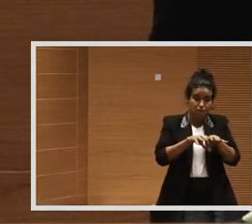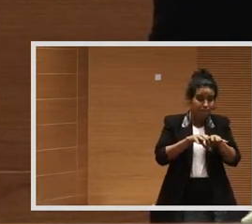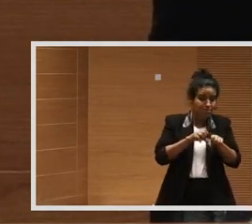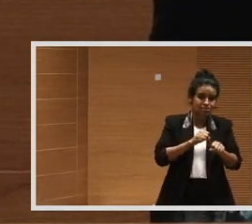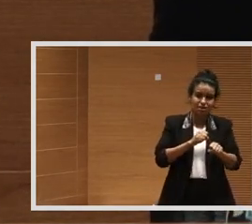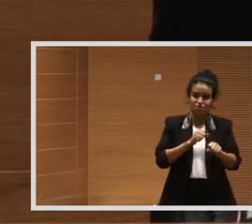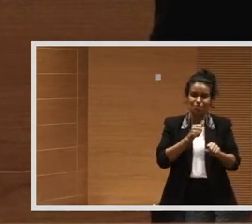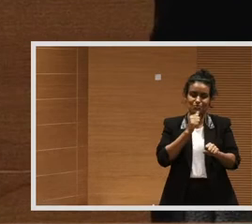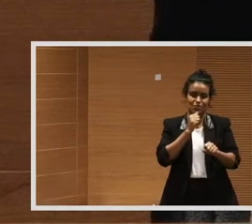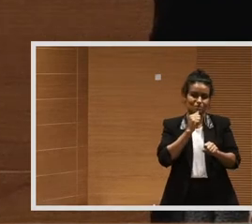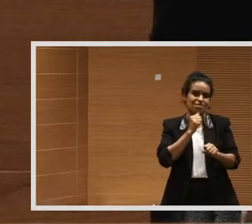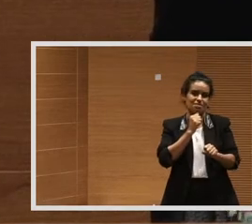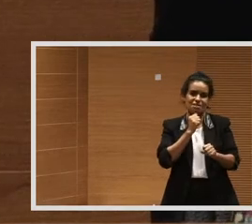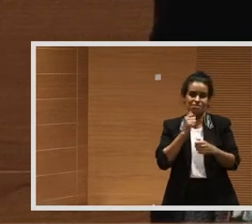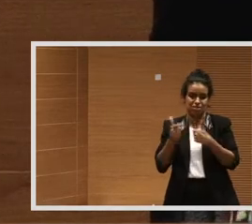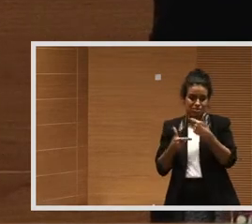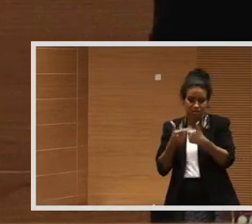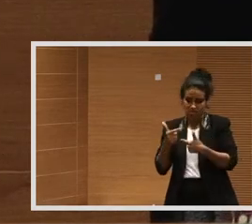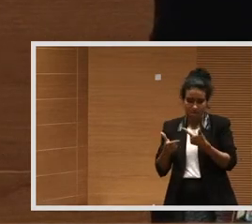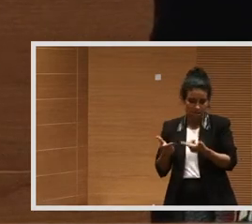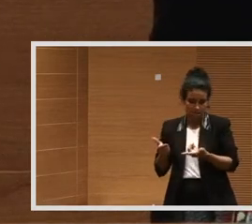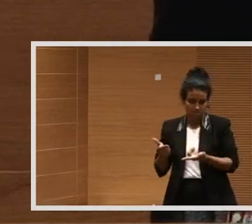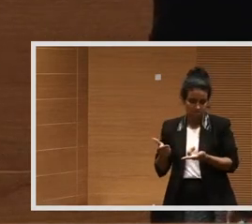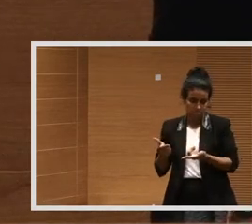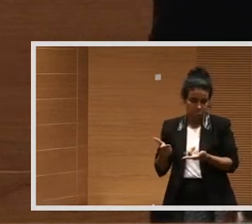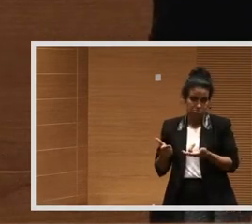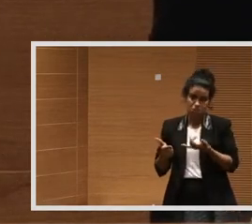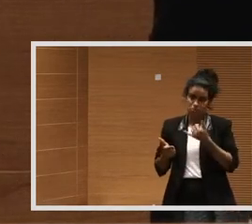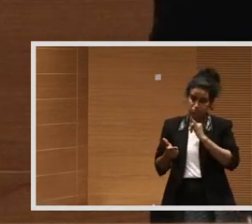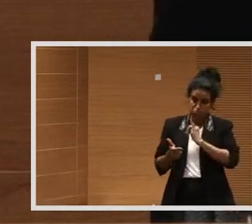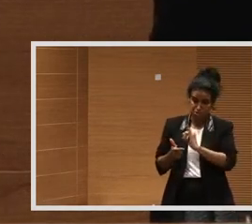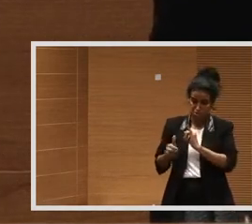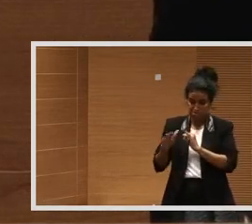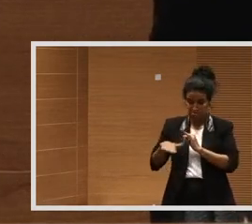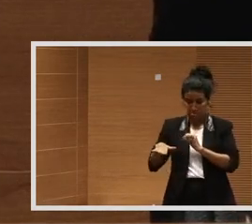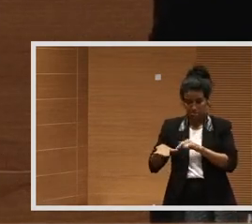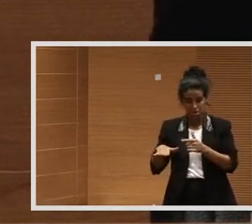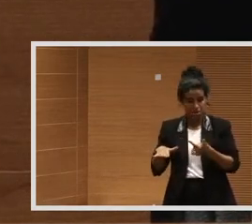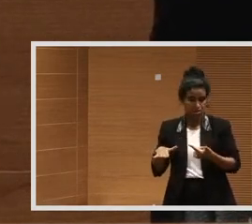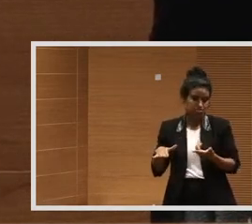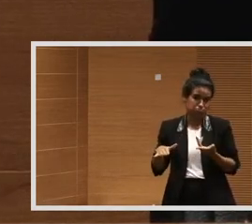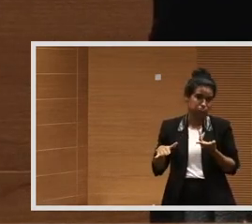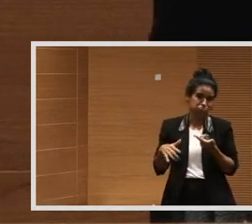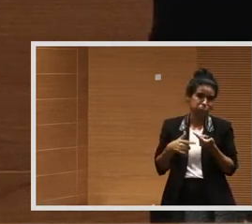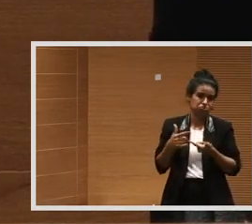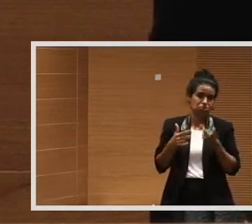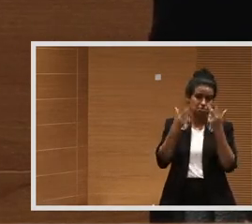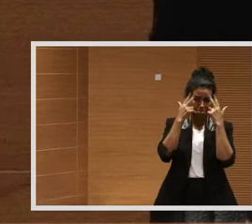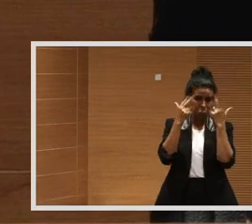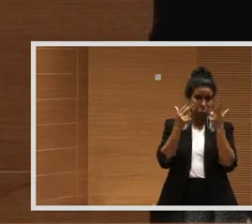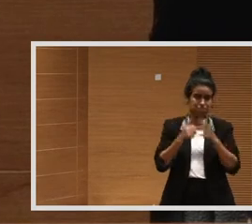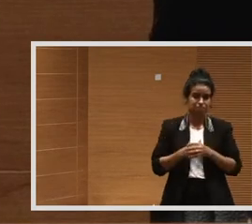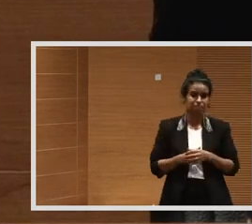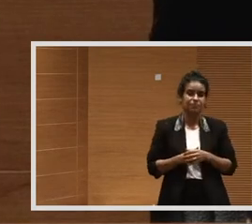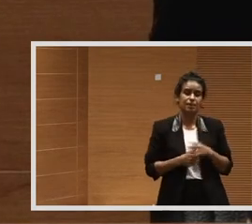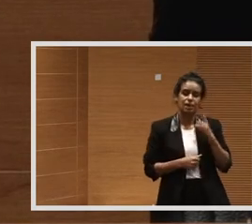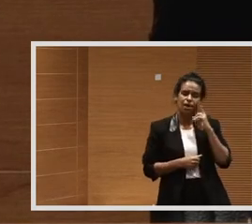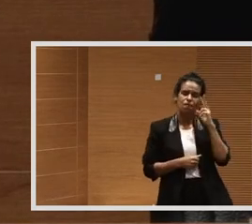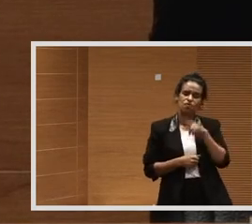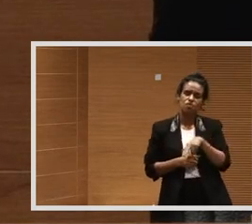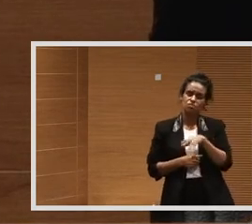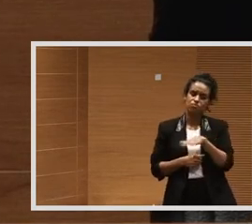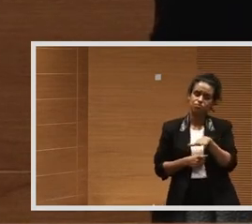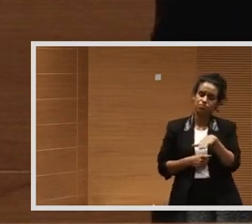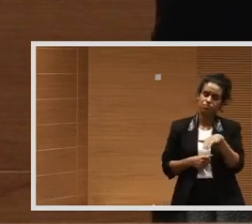para trabalhar com essa criança. Então, a criança com enurese eu trabalho. Eu vi muitas crianças